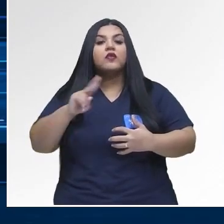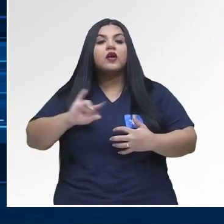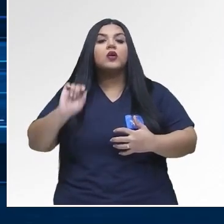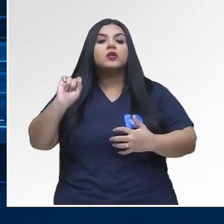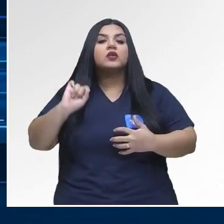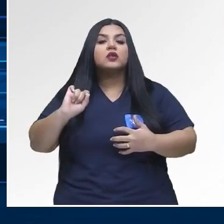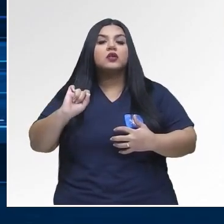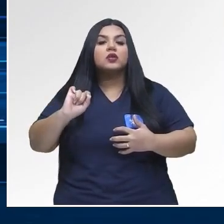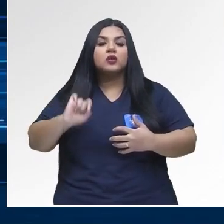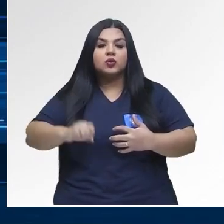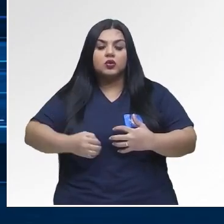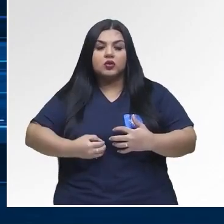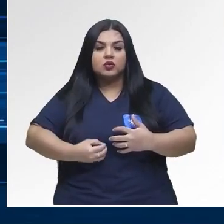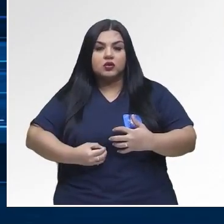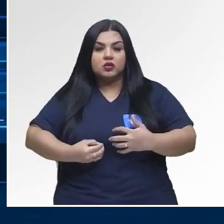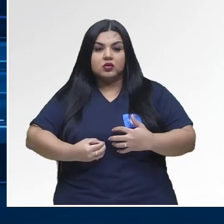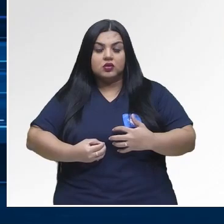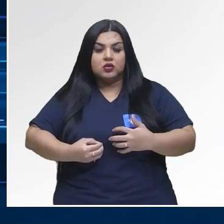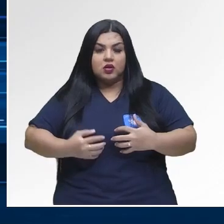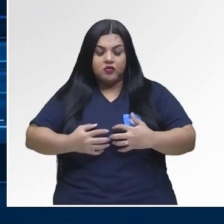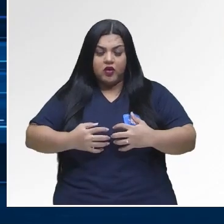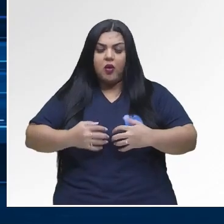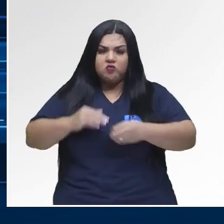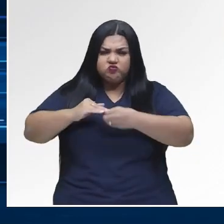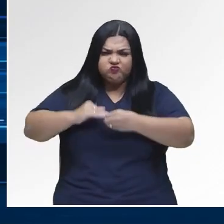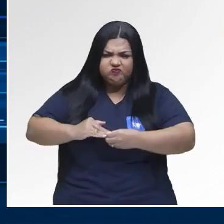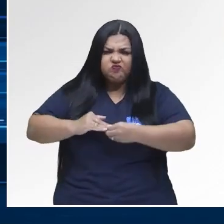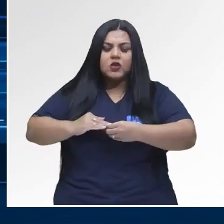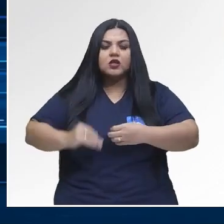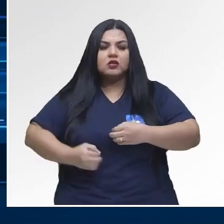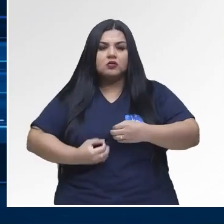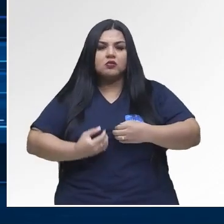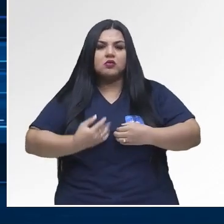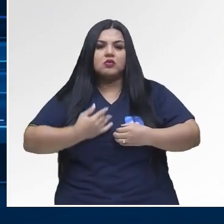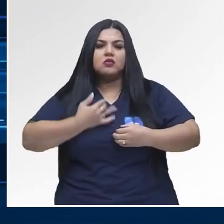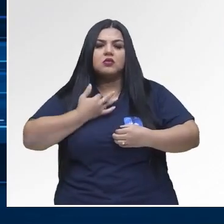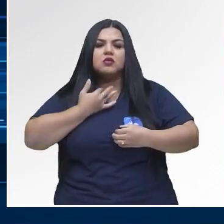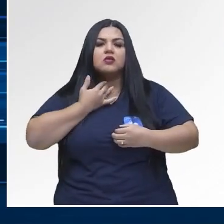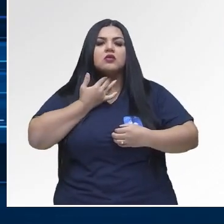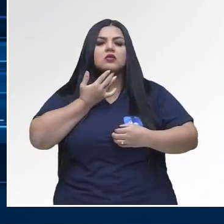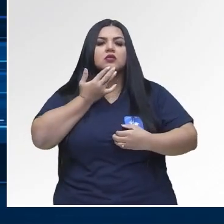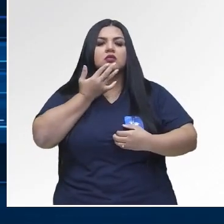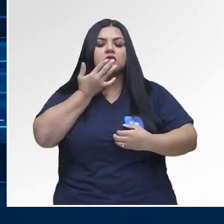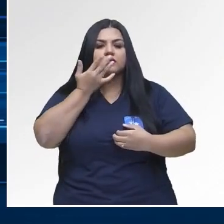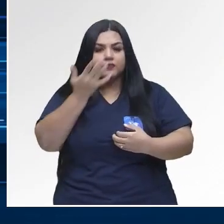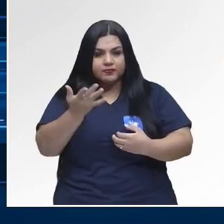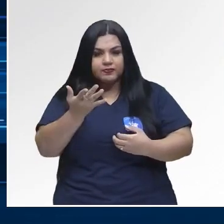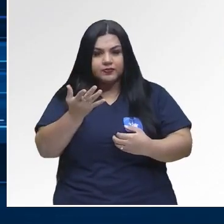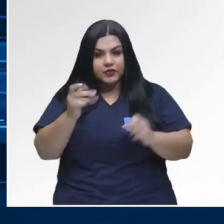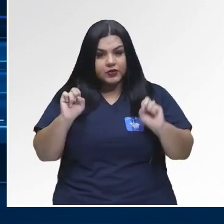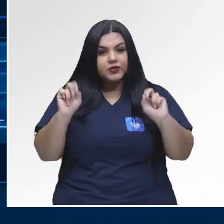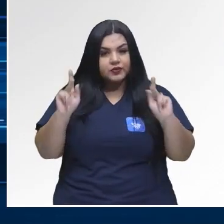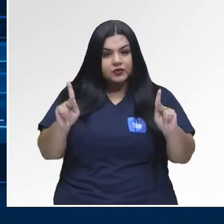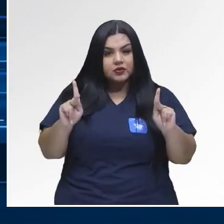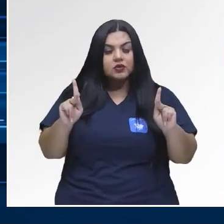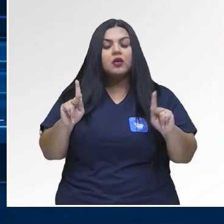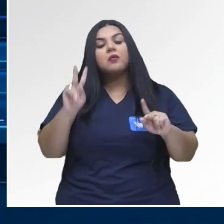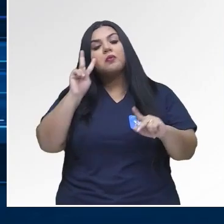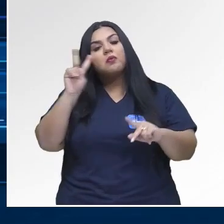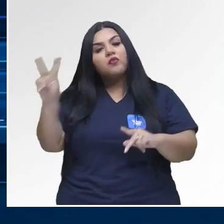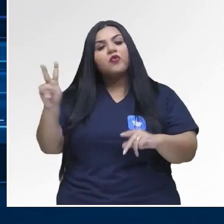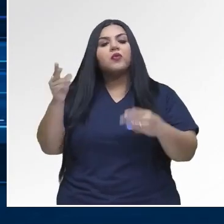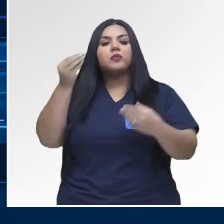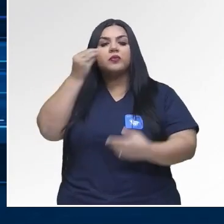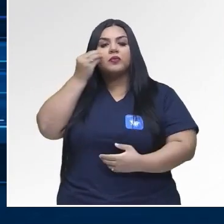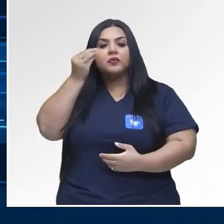acontecer é que a pressão ficou maior e o ar vai ser expelido na expiração, tá? Então aqui a gente pode observar